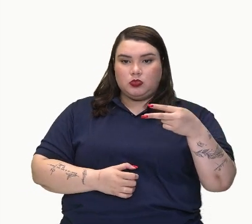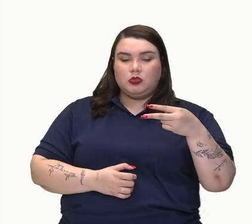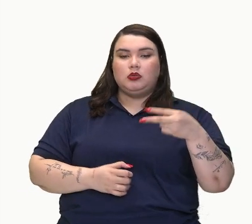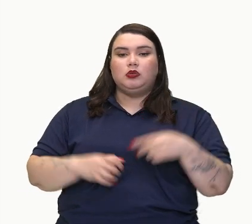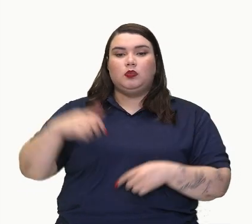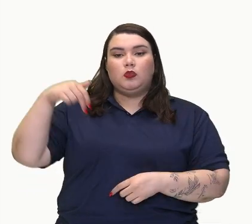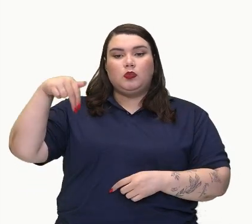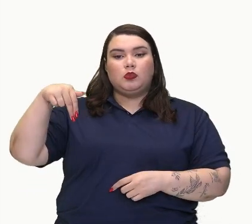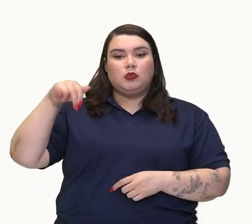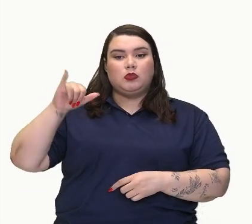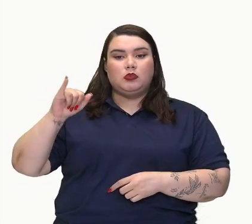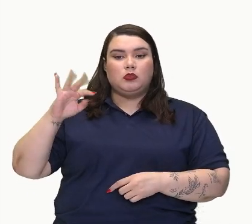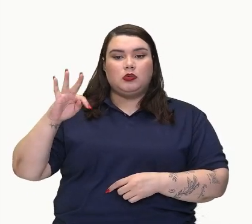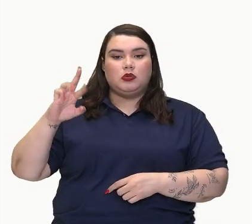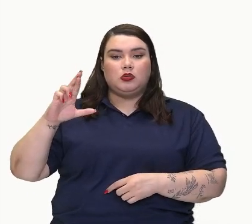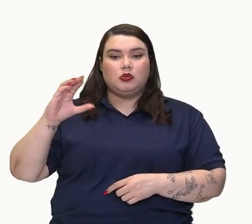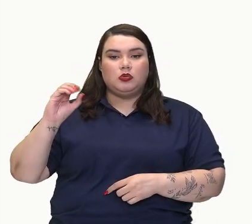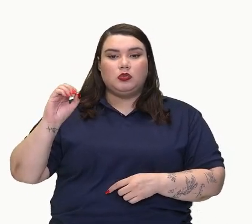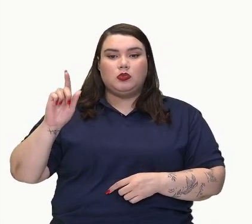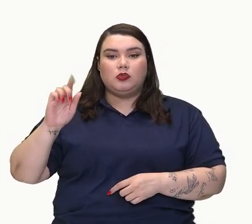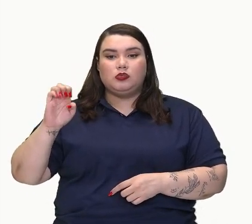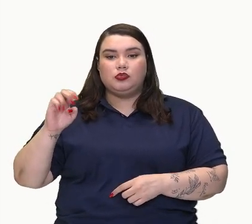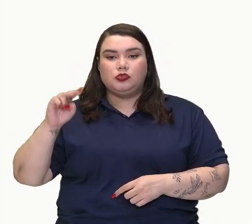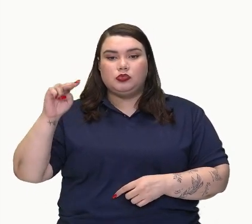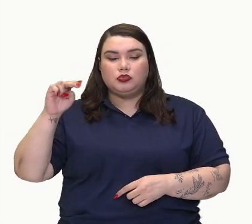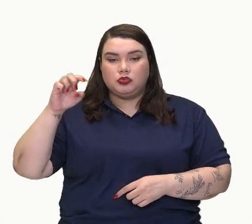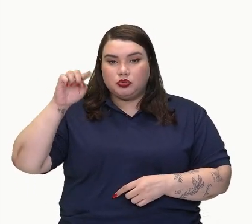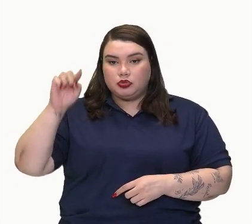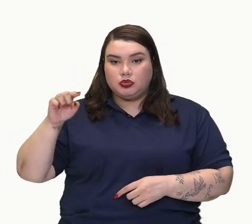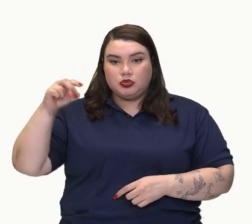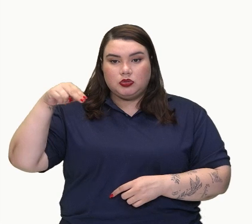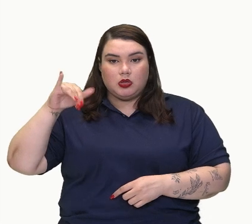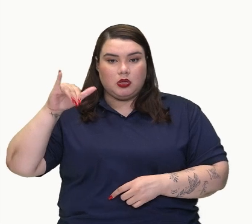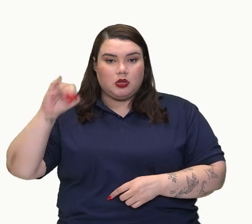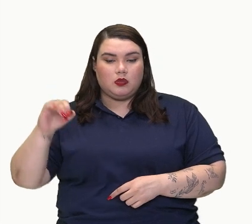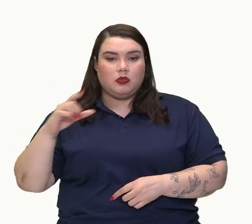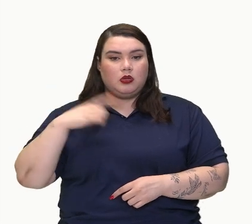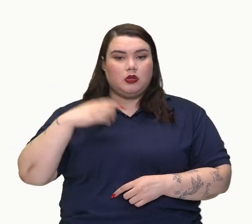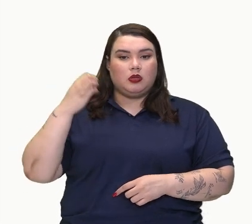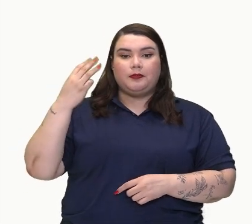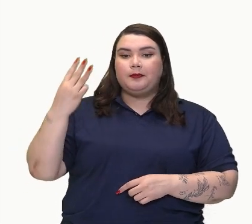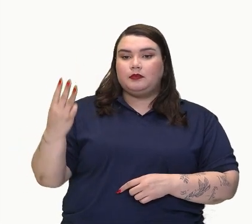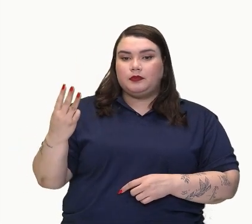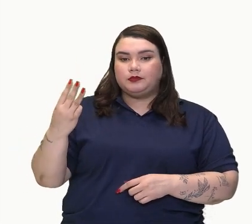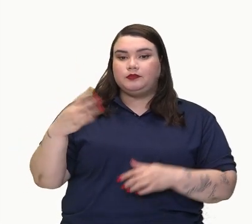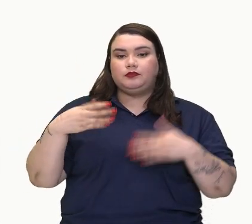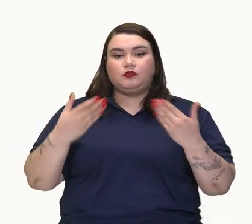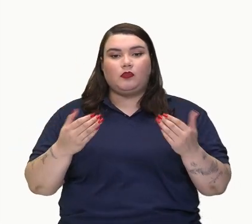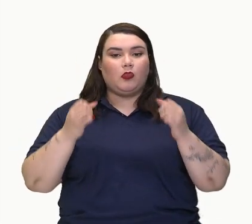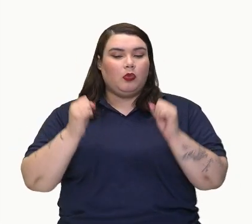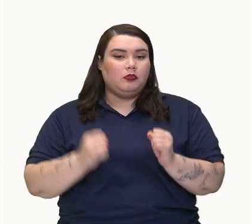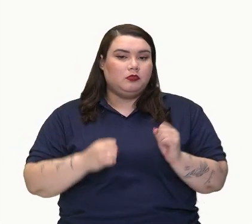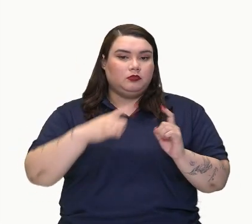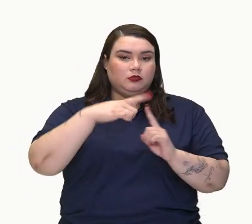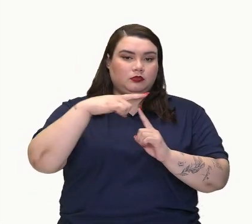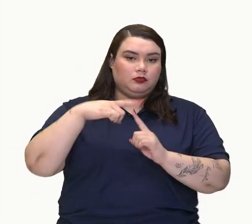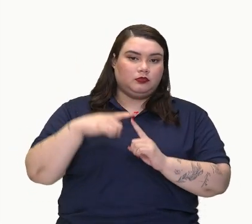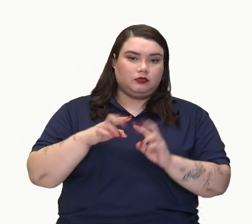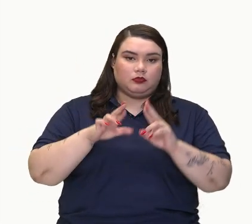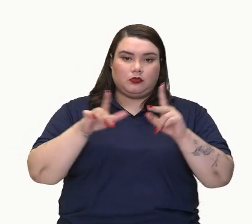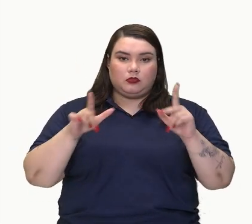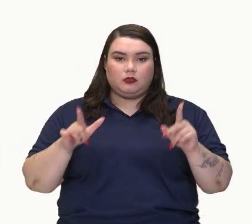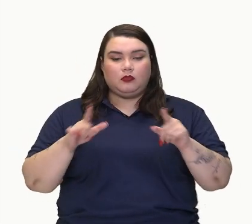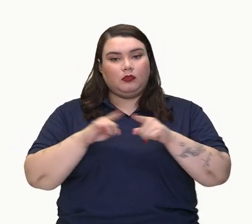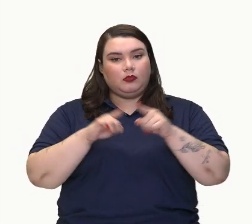tá? Essas ligações elas podem estar espalhadas, então eu posso ter desta forma, mas eu também